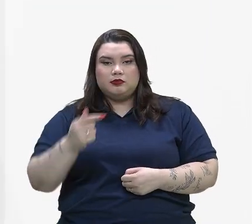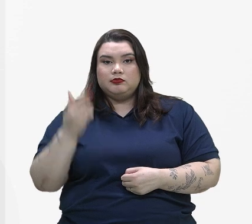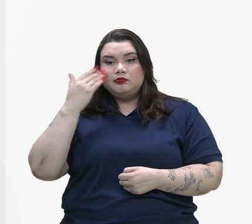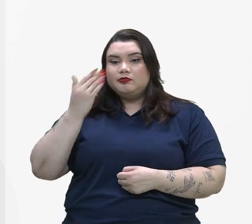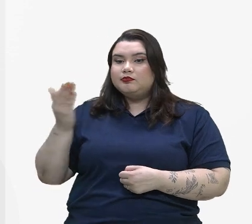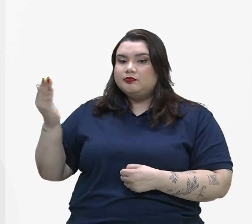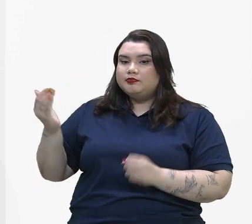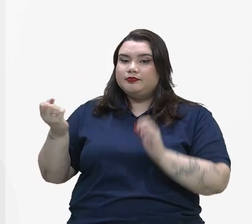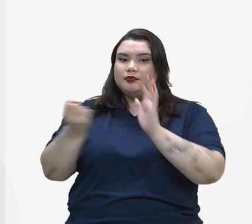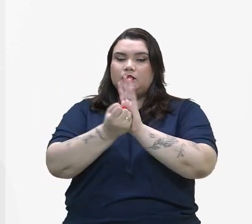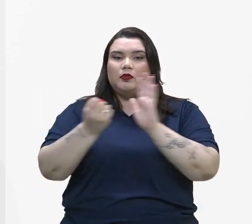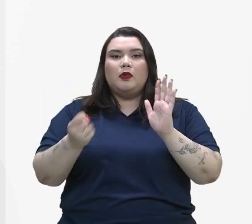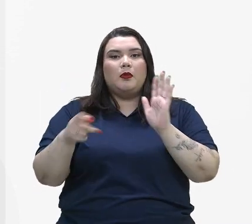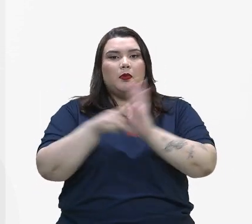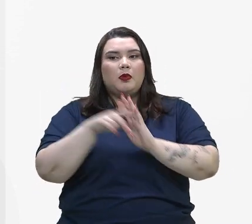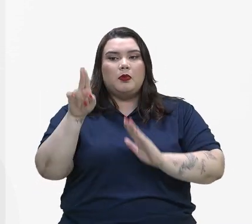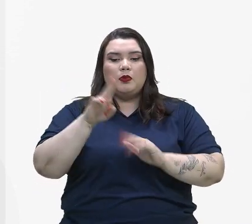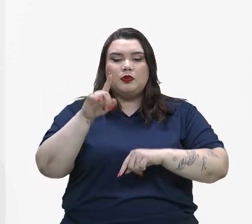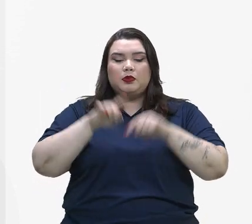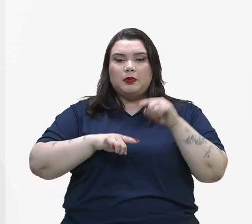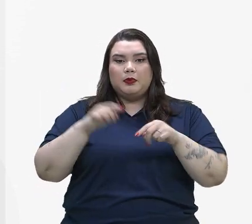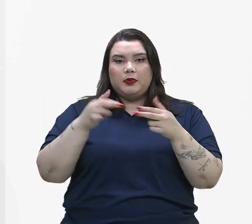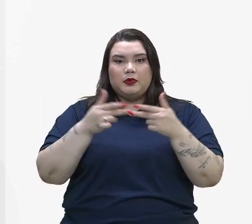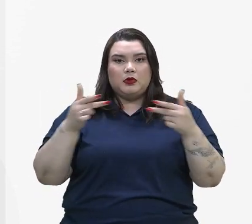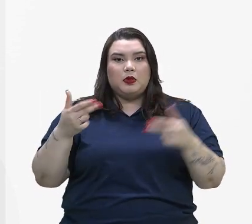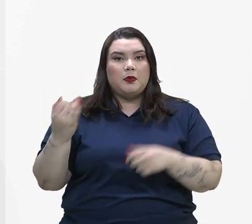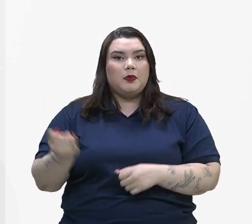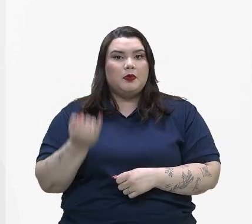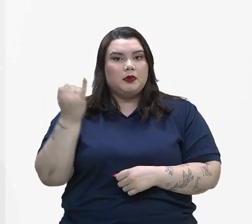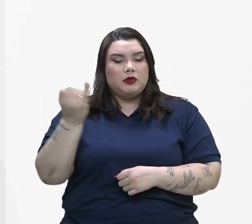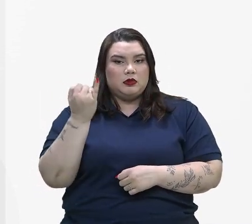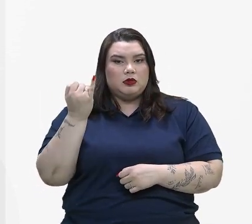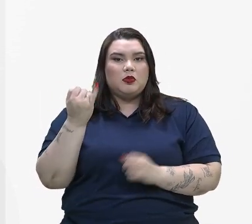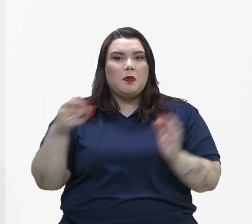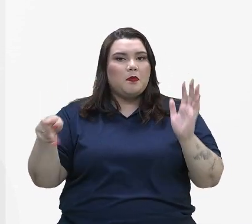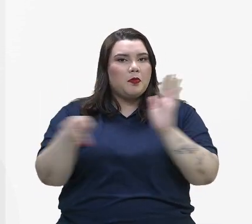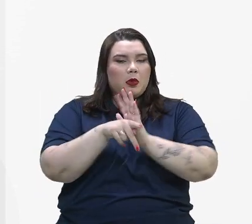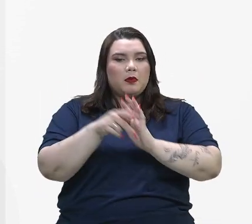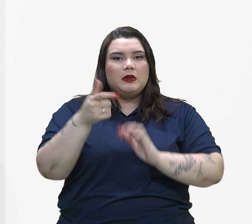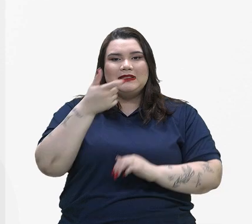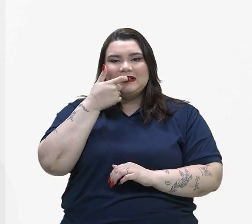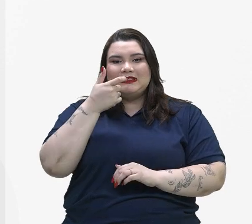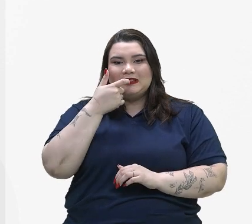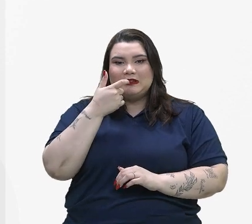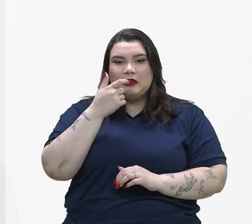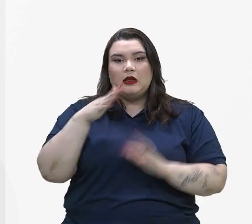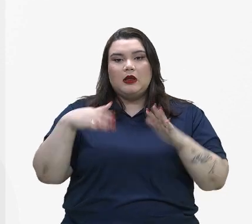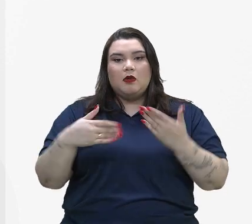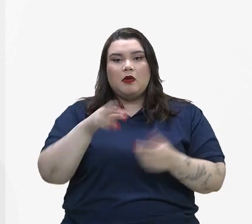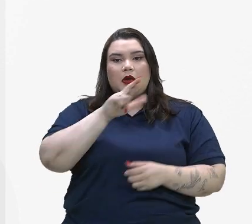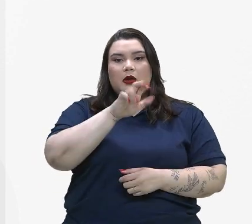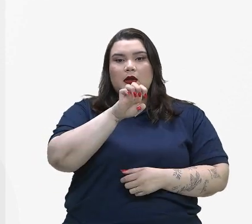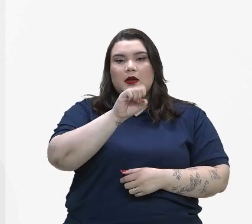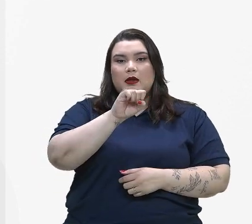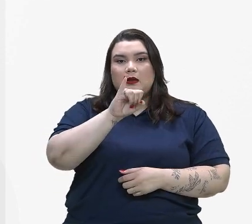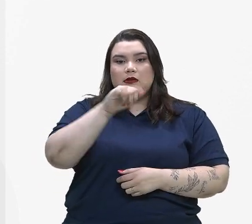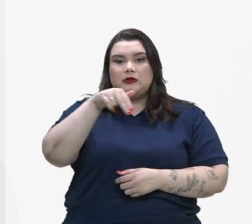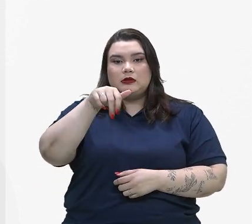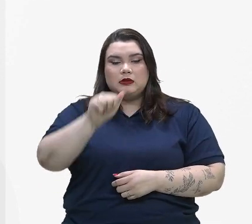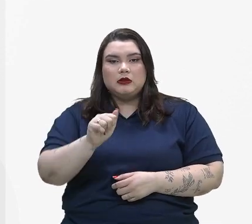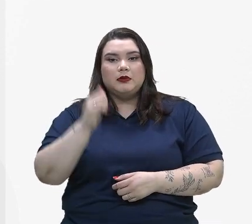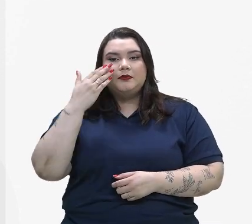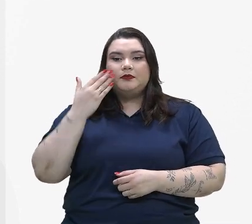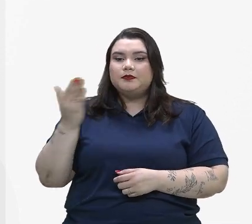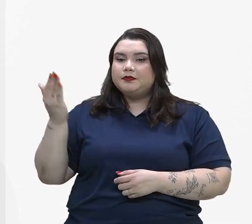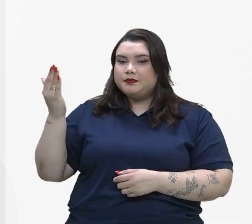processo de síntese de um material polimérico essencialmente sintético, ou seja, a resina fenolformaldeído,